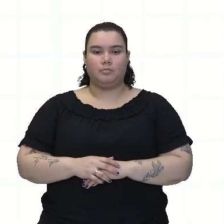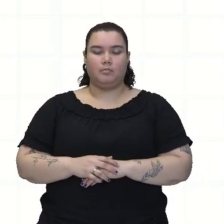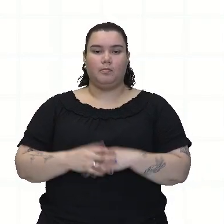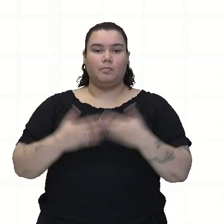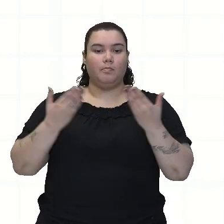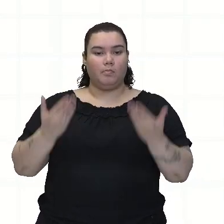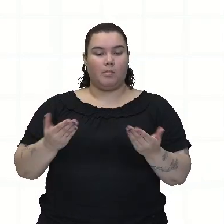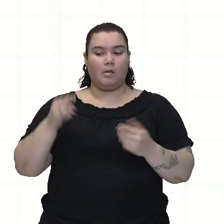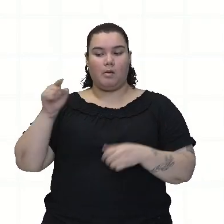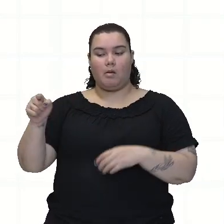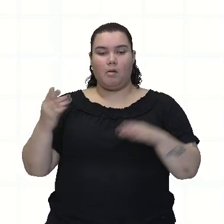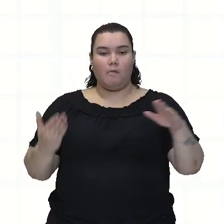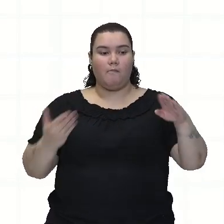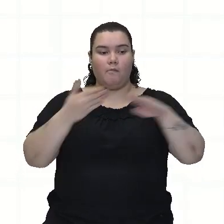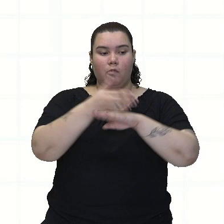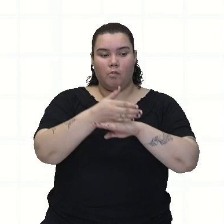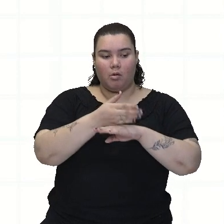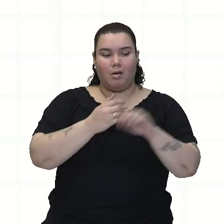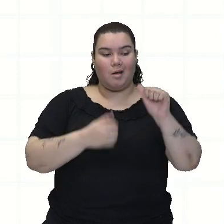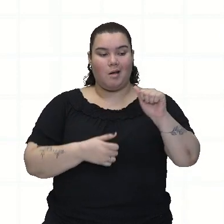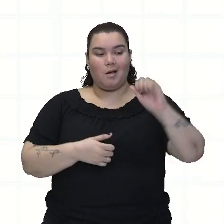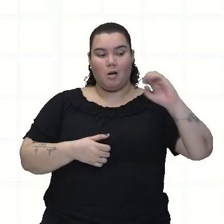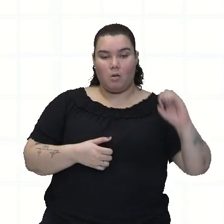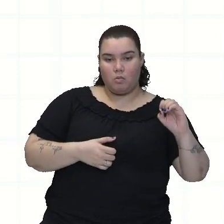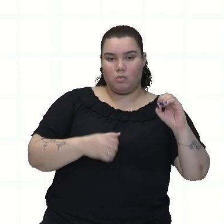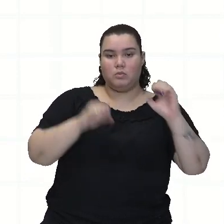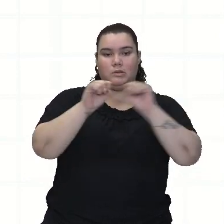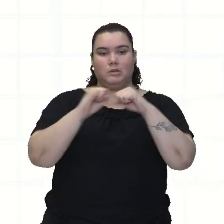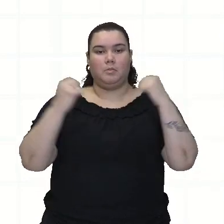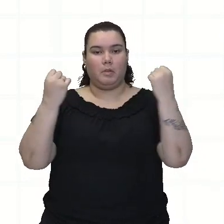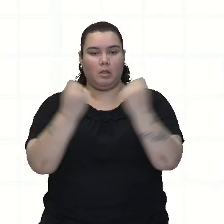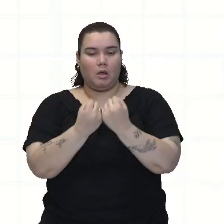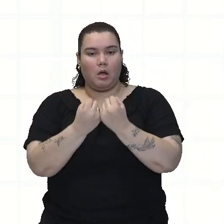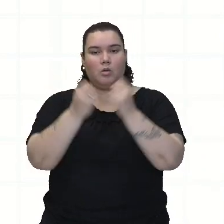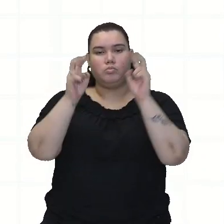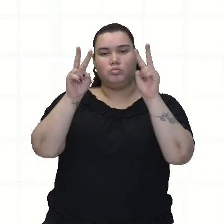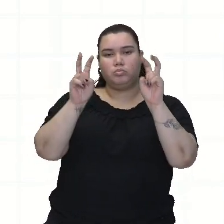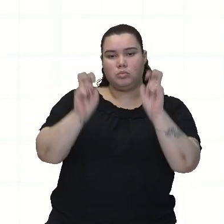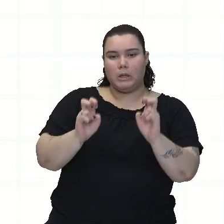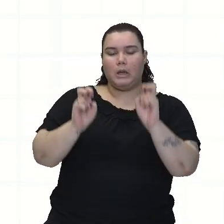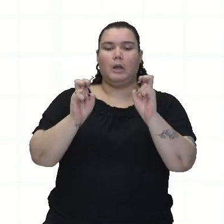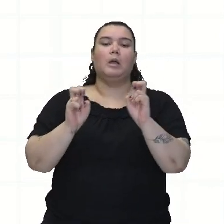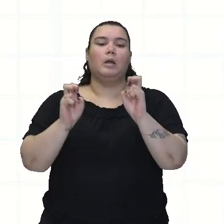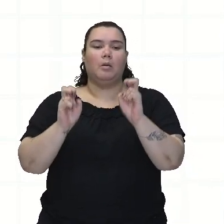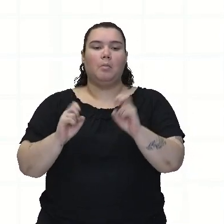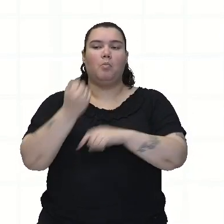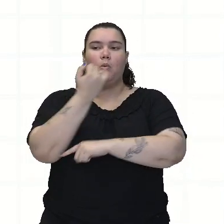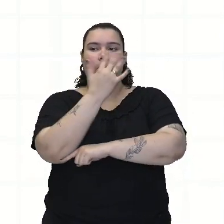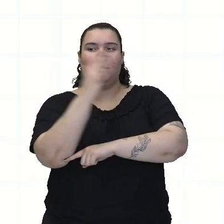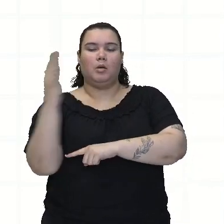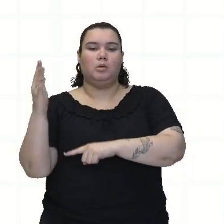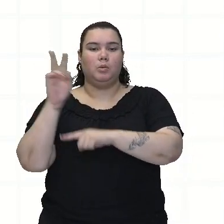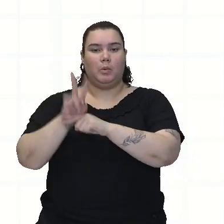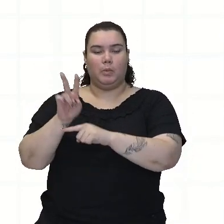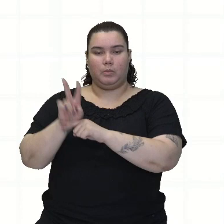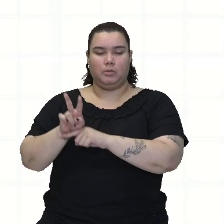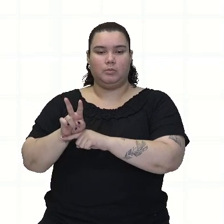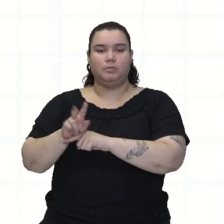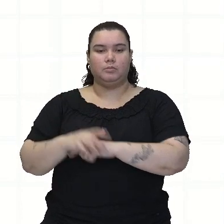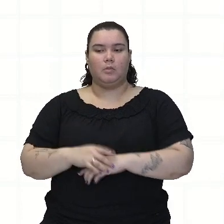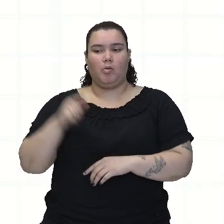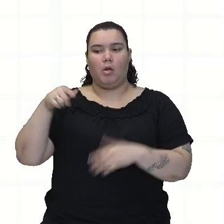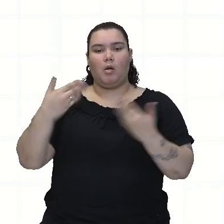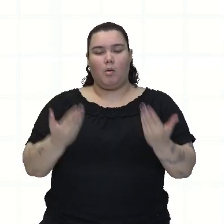Ele foi ao seminário sobre preservação ambiental, porque a minha pergunta era, ele vai a algum